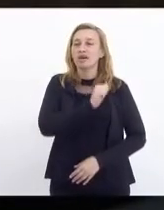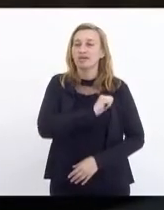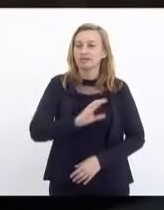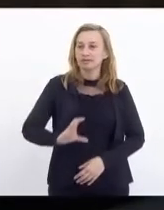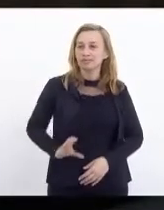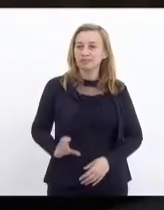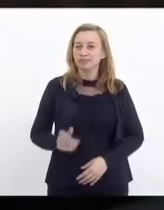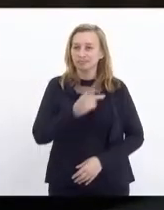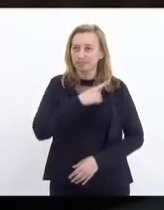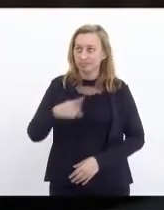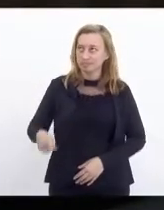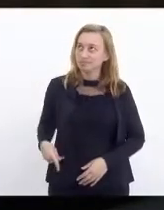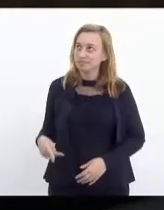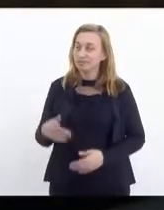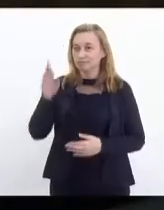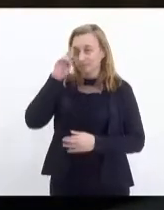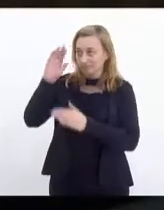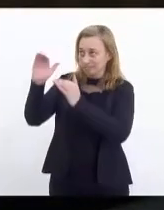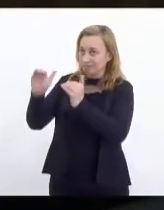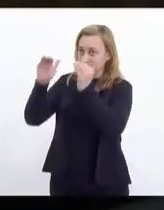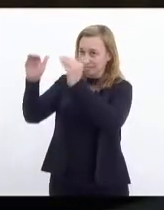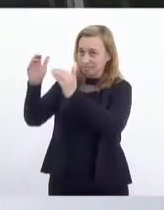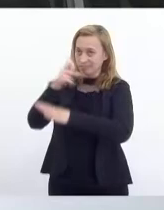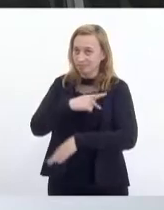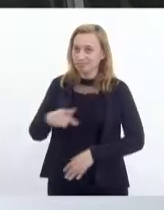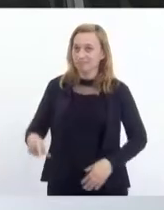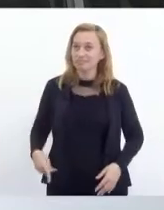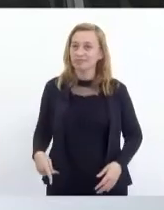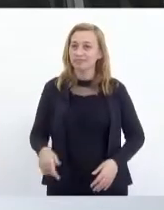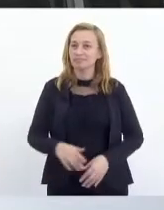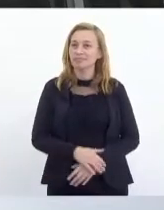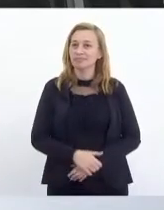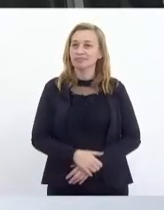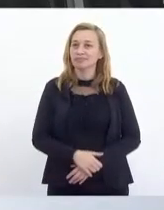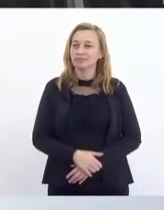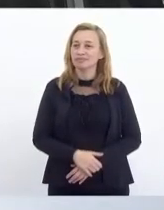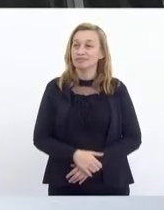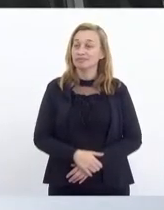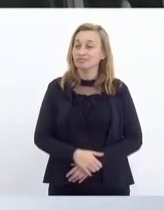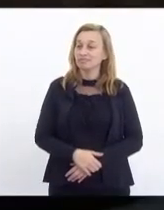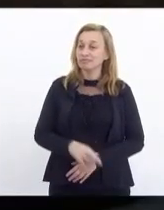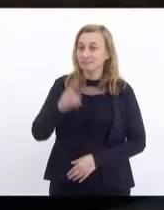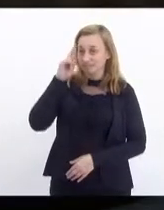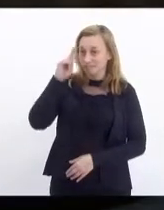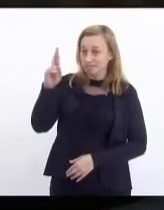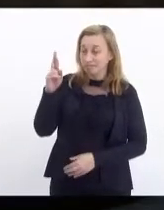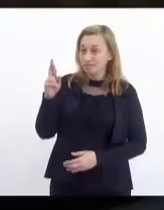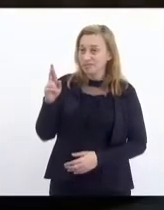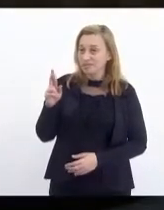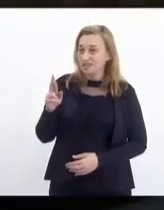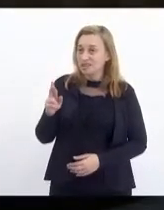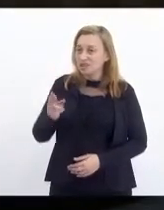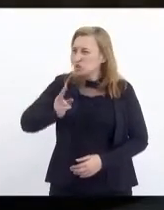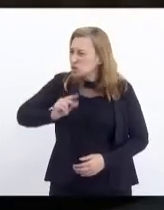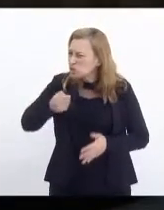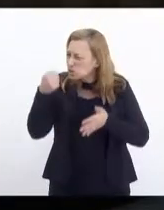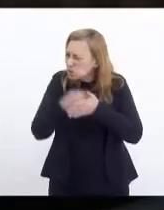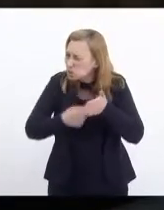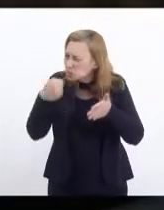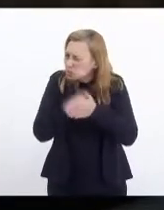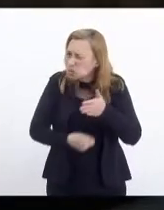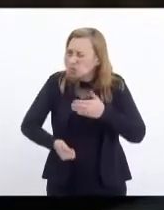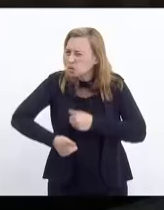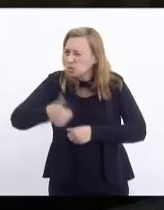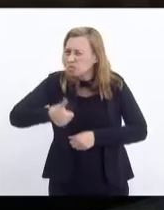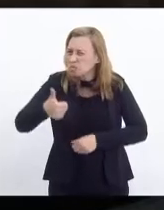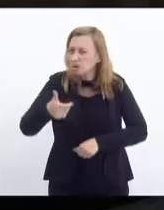Siciliano. Presidente, Vossa Excelência, presidente Siciliano, Vossa Excelência, que foi incansável desde o primeiro momento